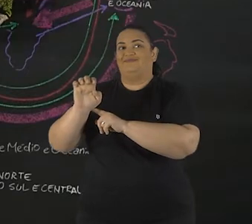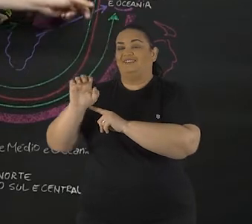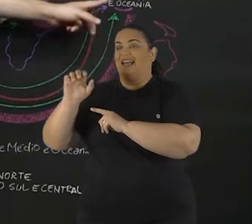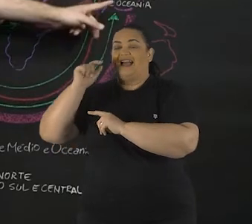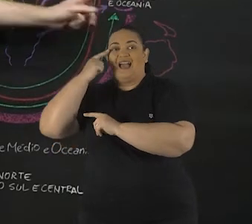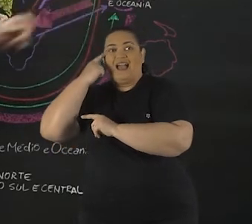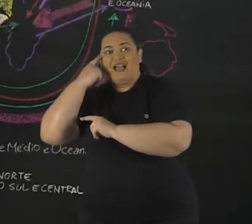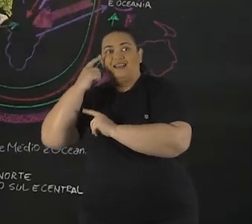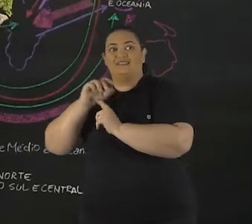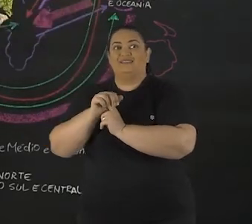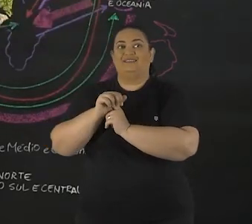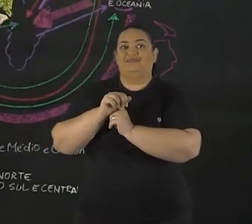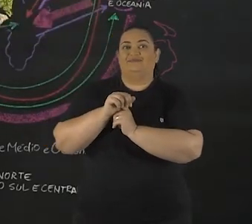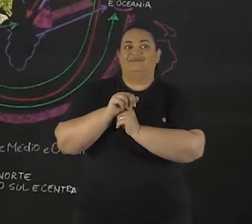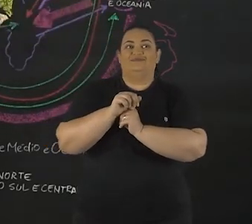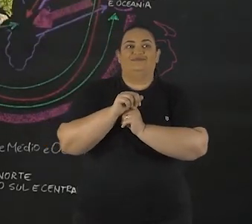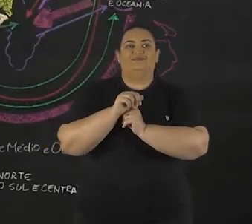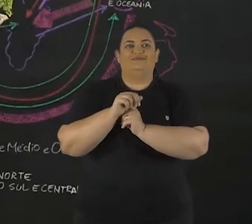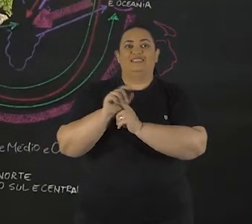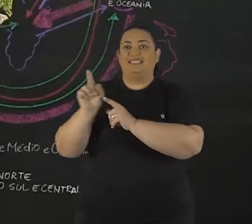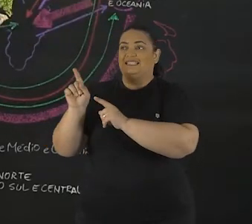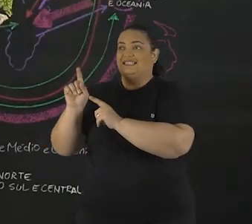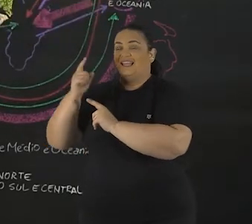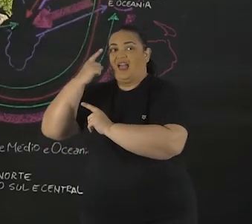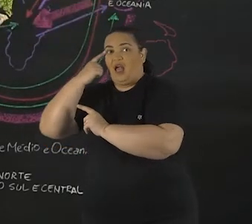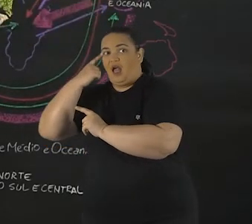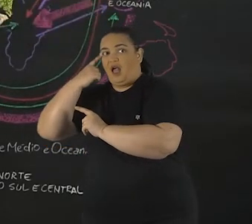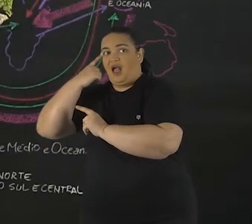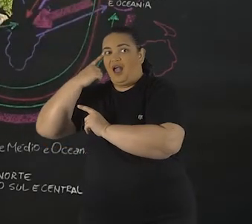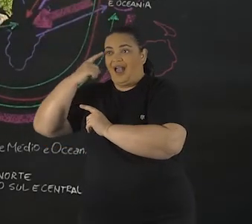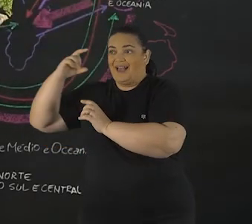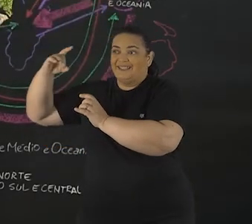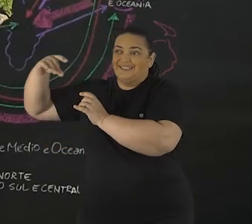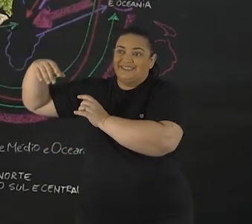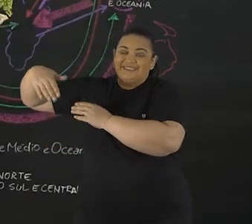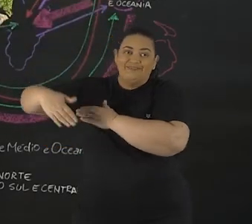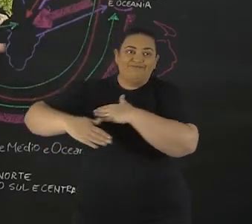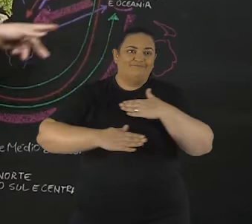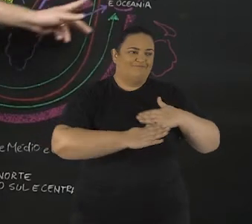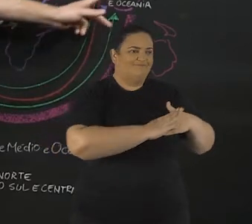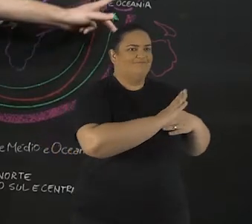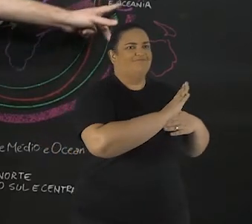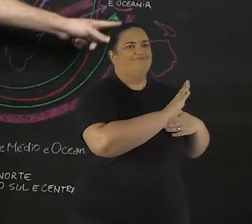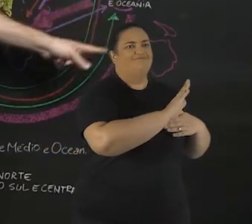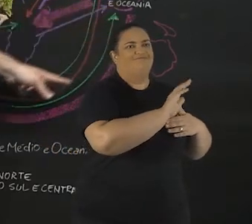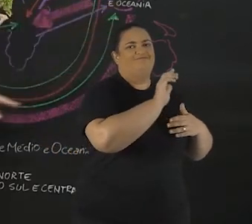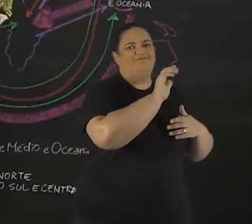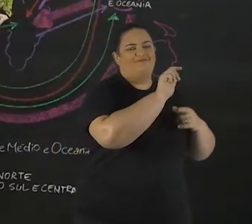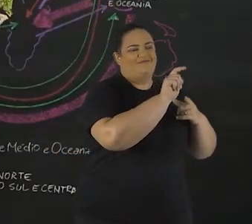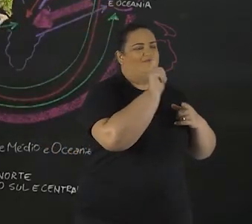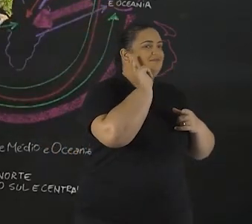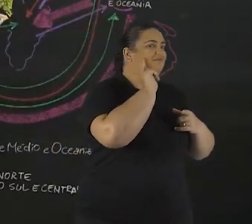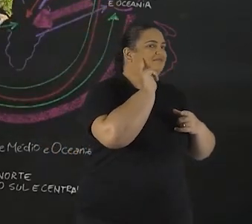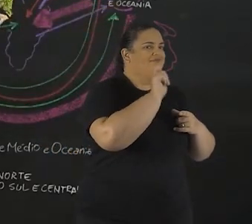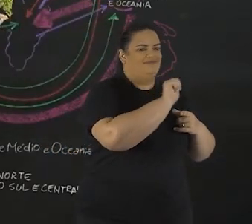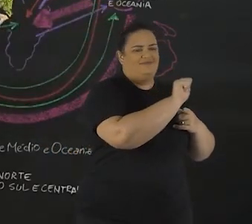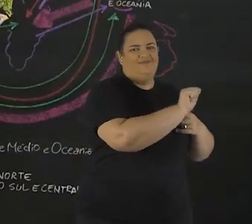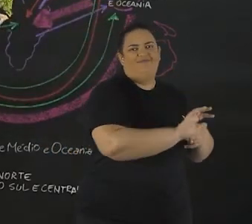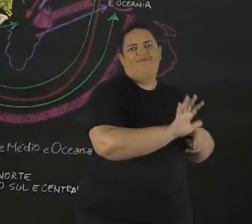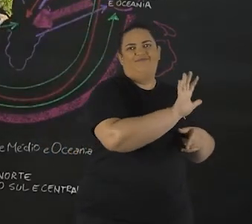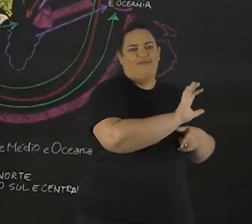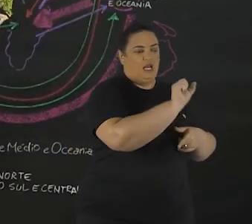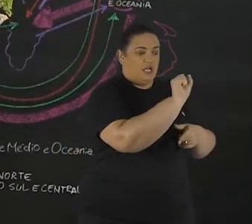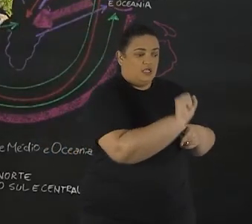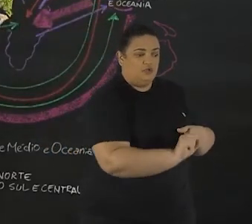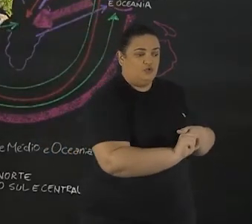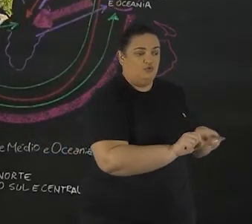Norte para a Ásia, Oriente Médio e Oceania e também da região da Ásia, Oriente Médio e Oceania para a